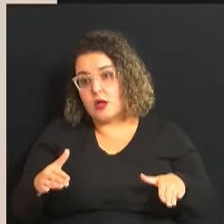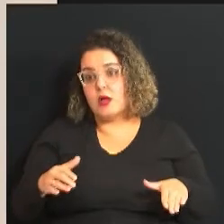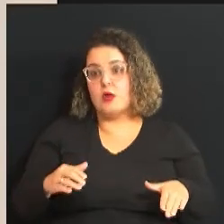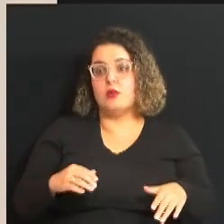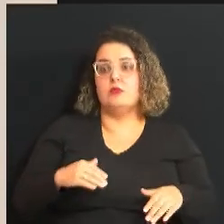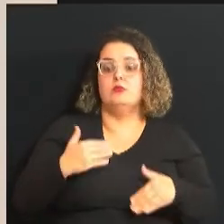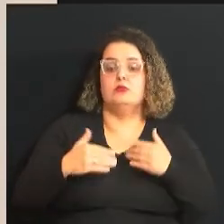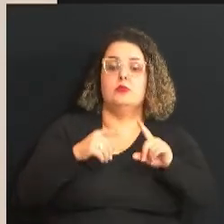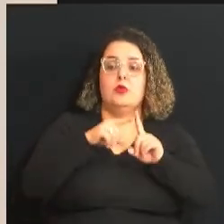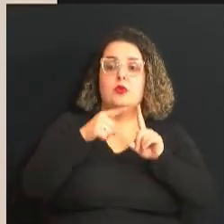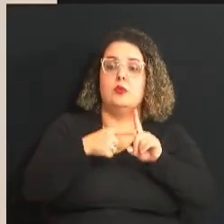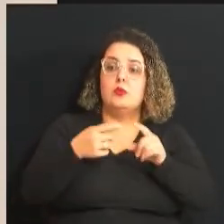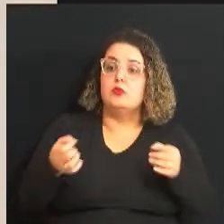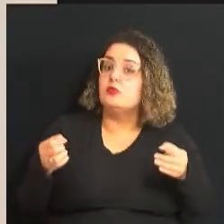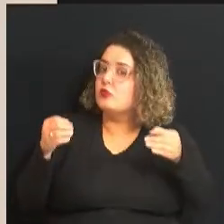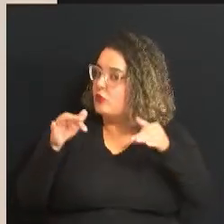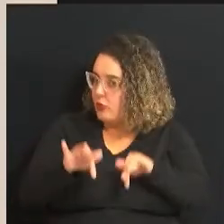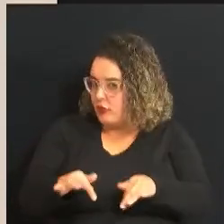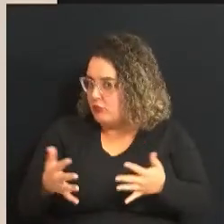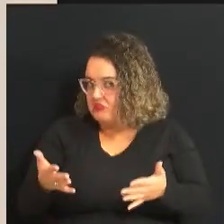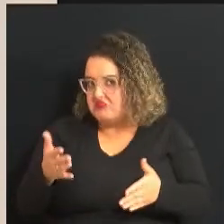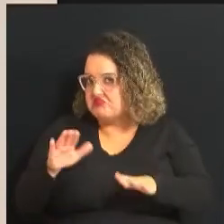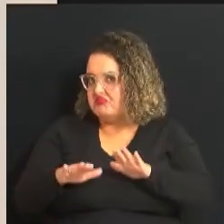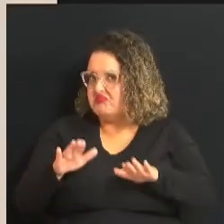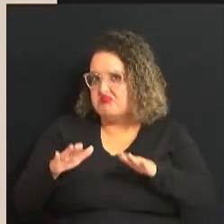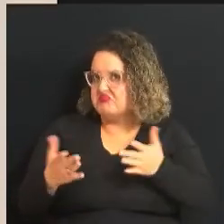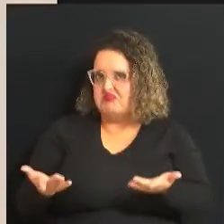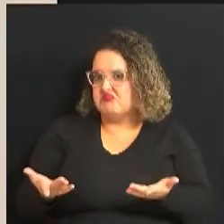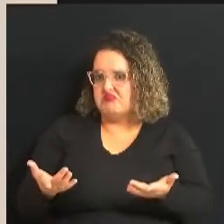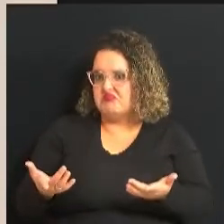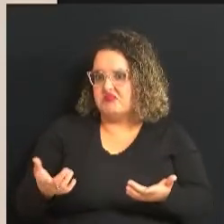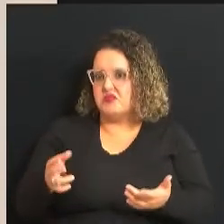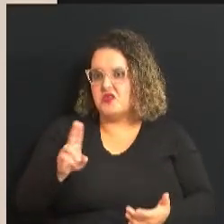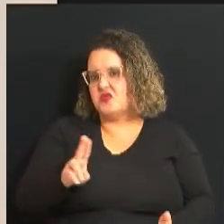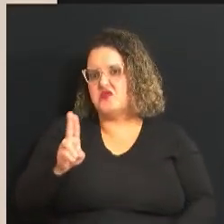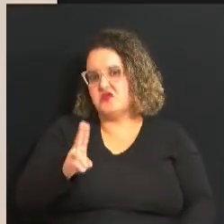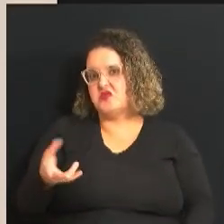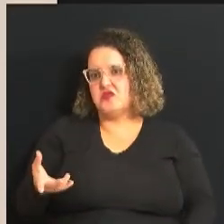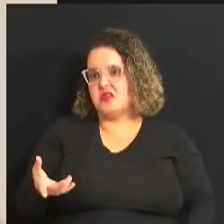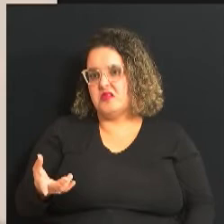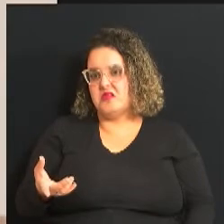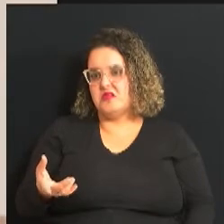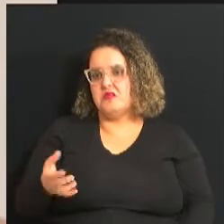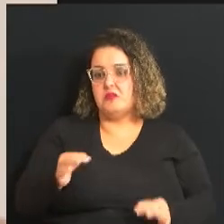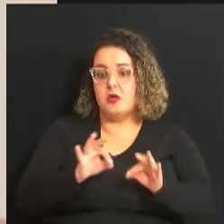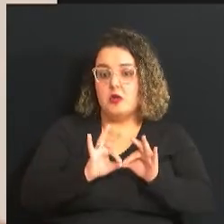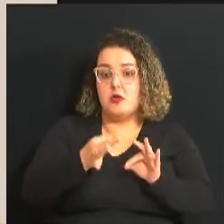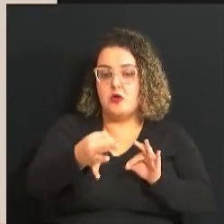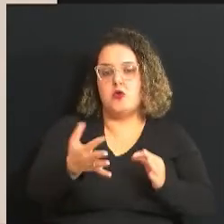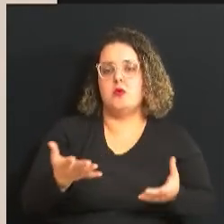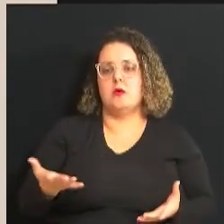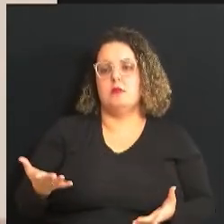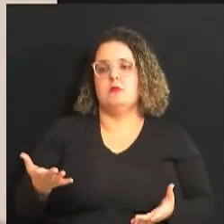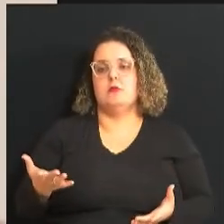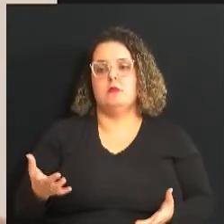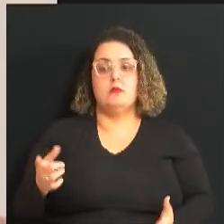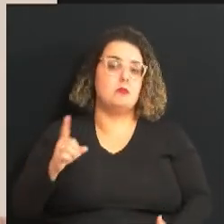já está no fim. Talvez não valesse a pena usar um método que tivesse tão longa duração. Mas isso não é